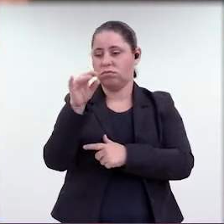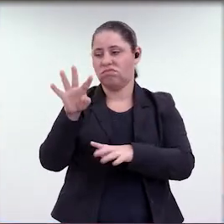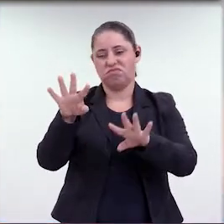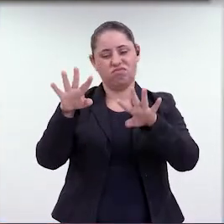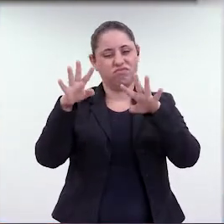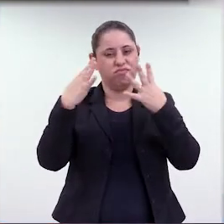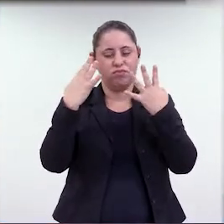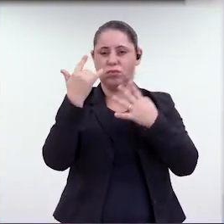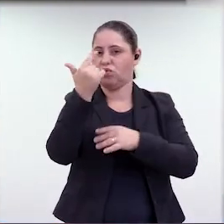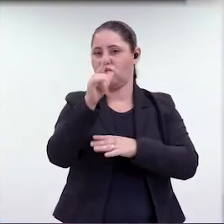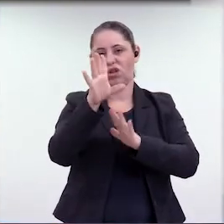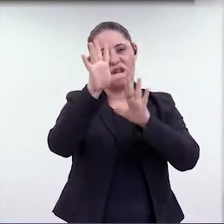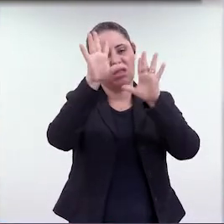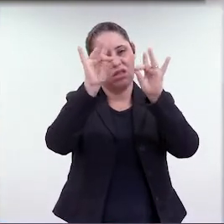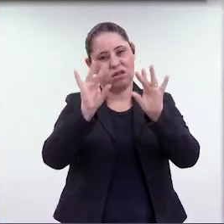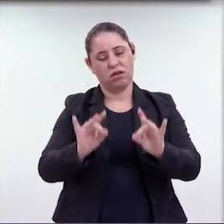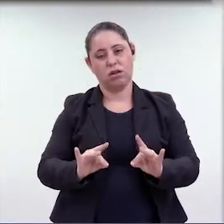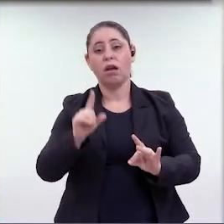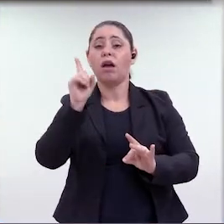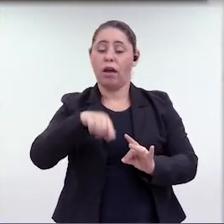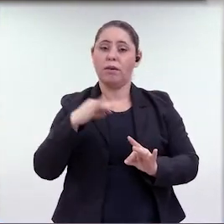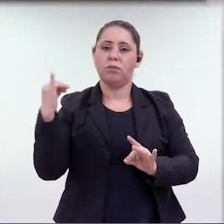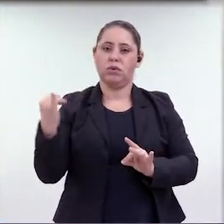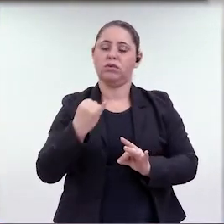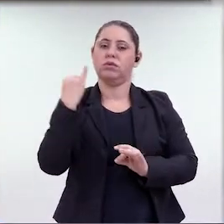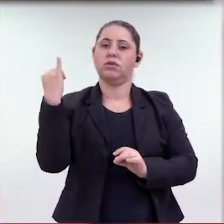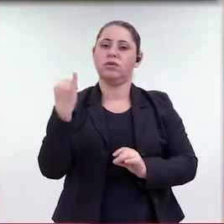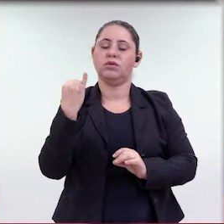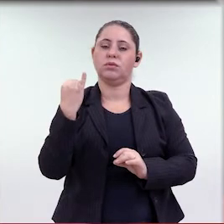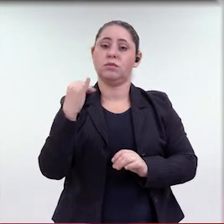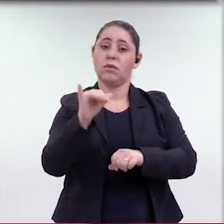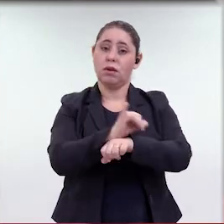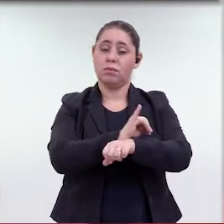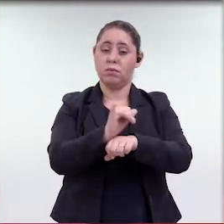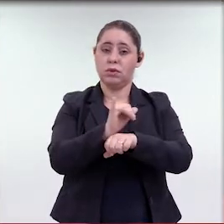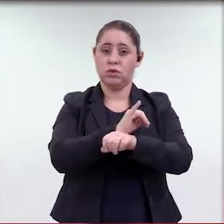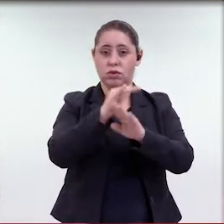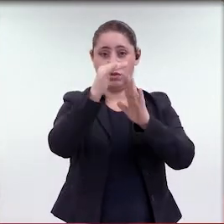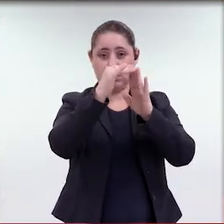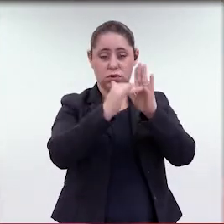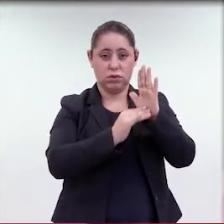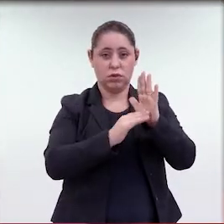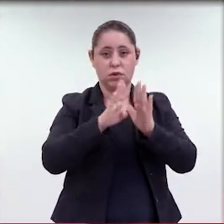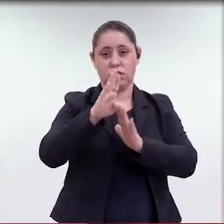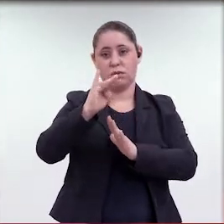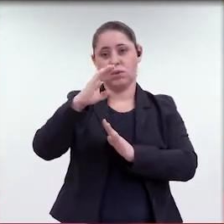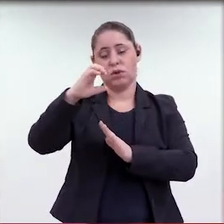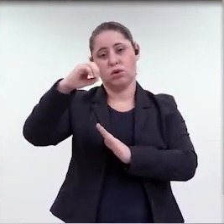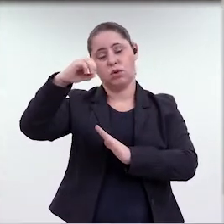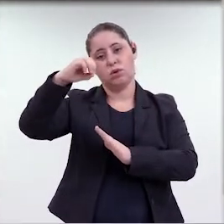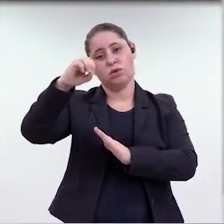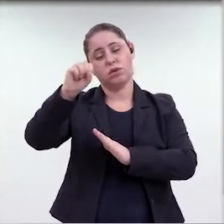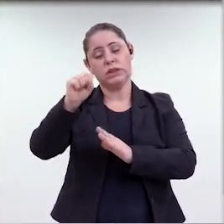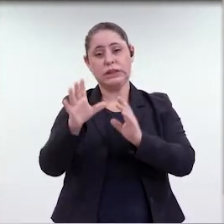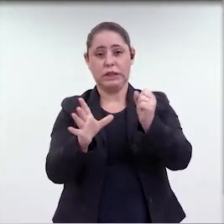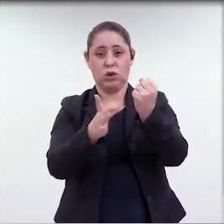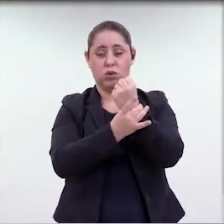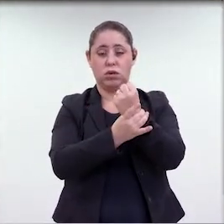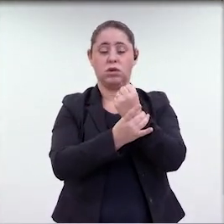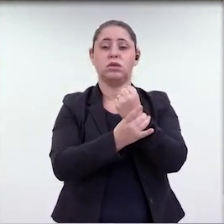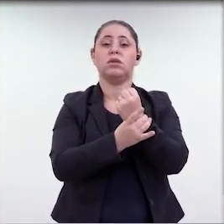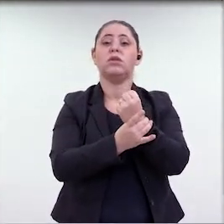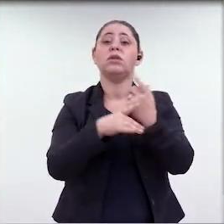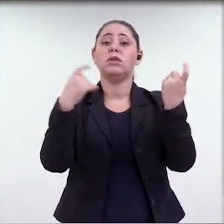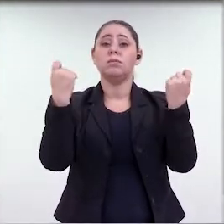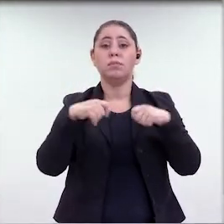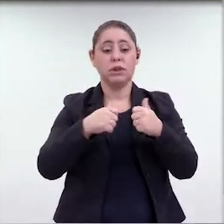são muito importantes. São medidas biosanitárias ali, de biossegurança, que a gente precisa seguir, porque, querendo ou